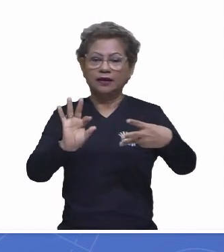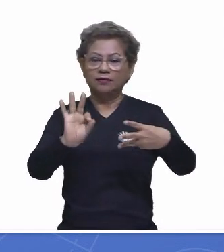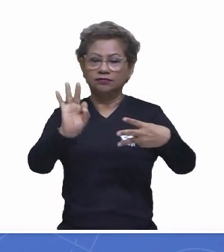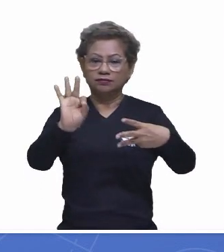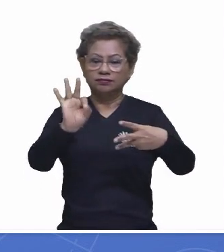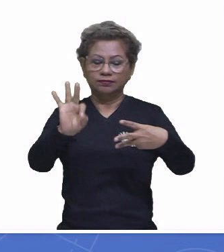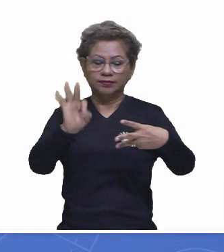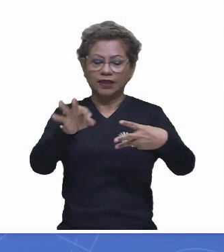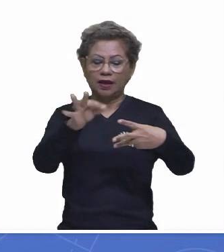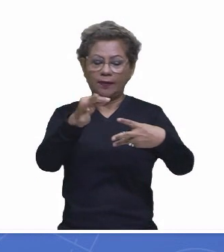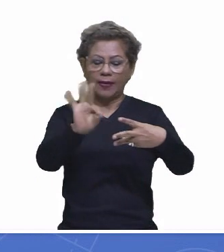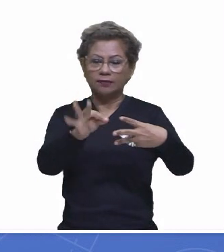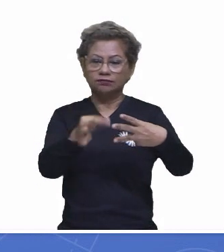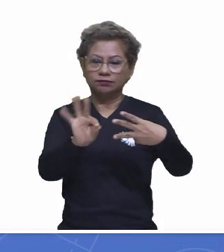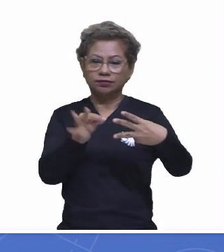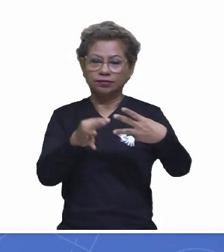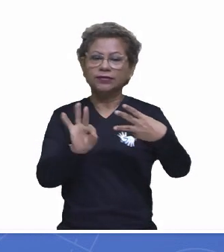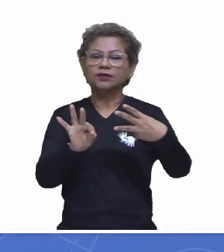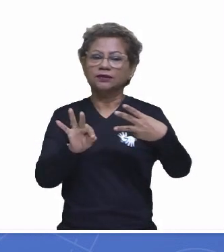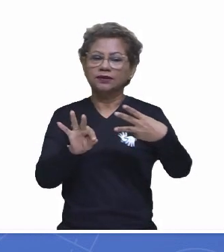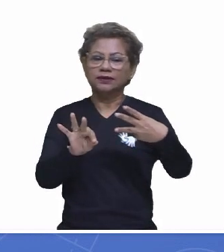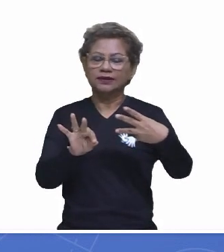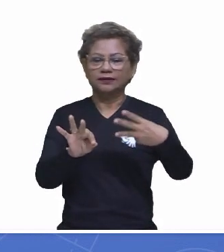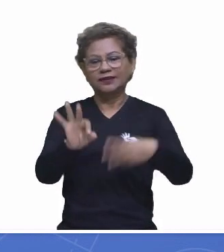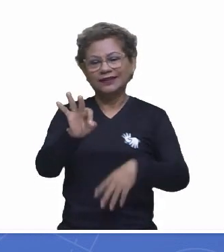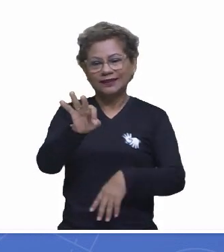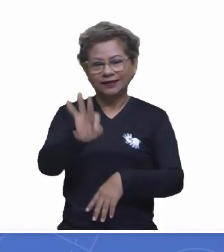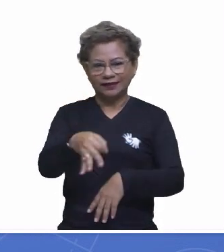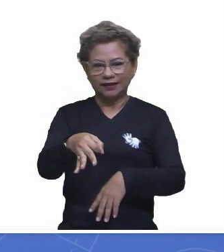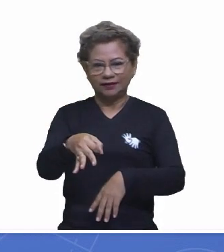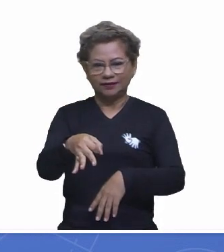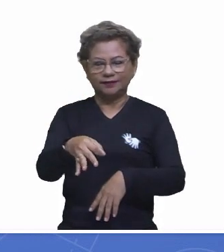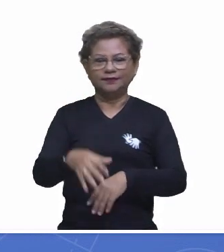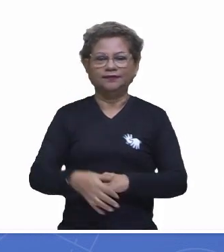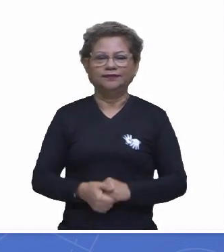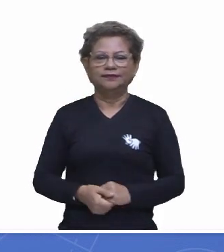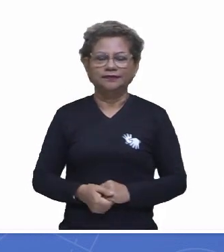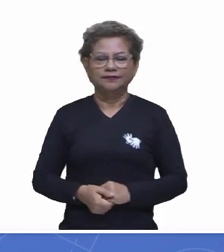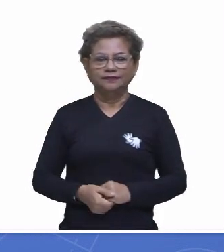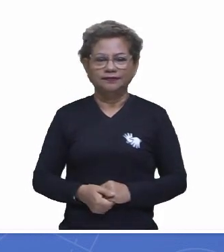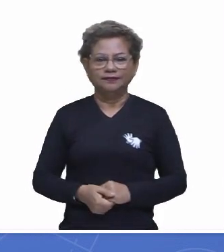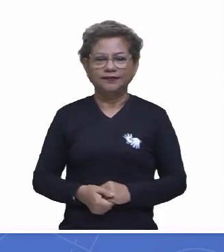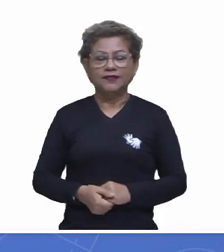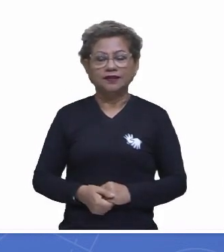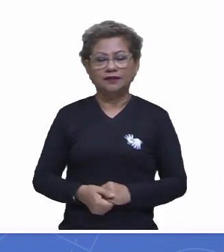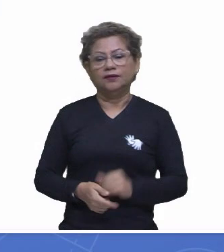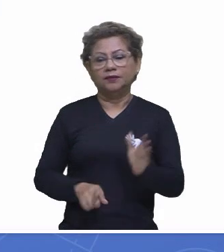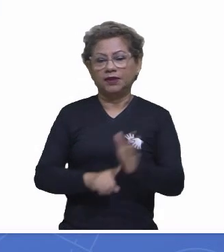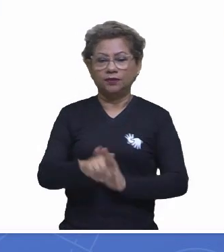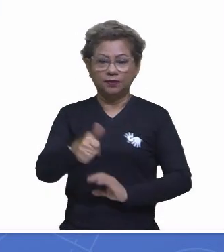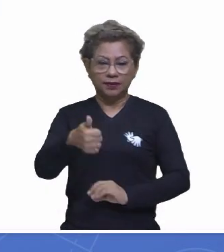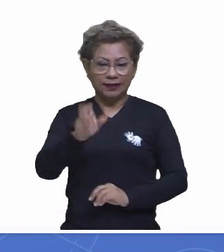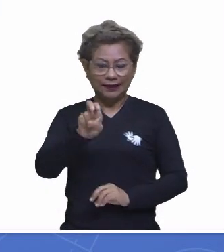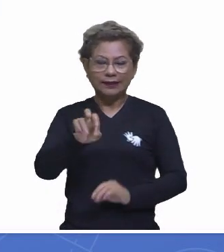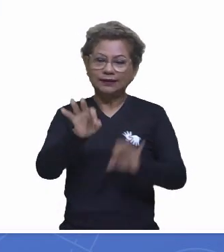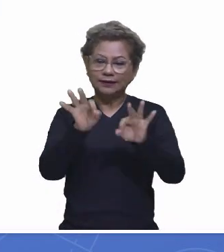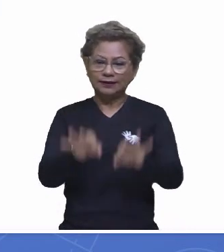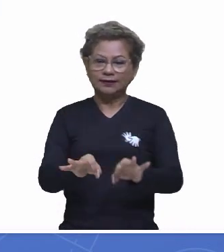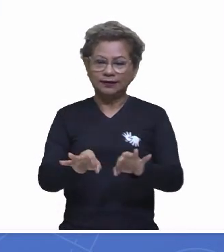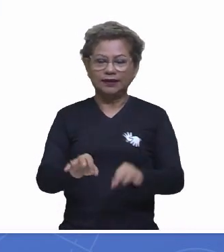São elas, forest, classroom, enjoy and house. Tá certo, gente? Então, na questão 15 aí, a resposta